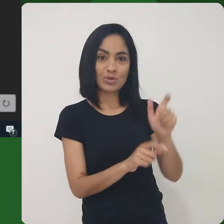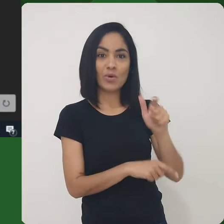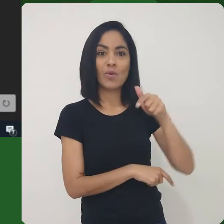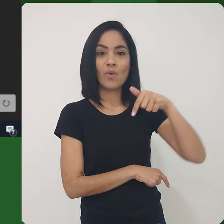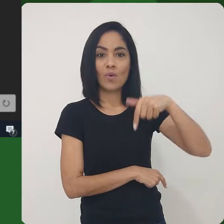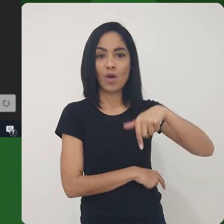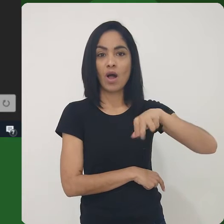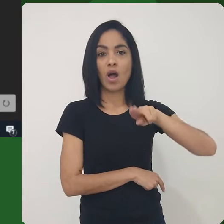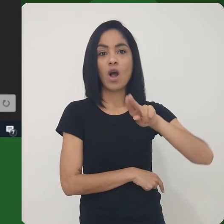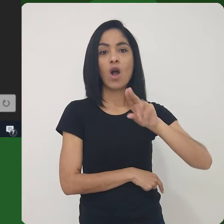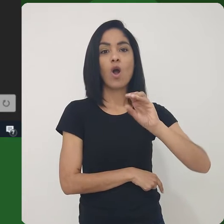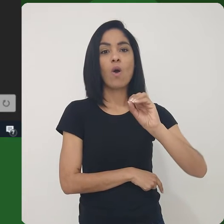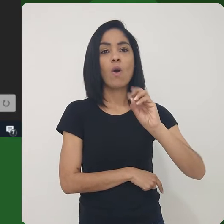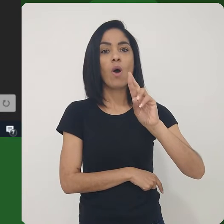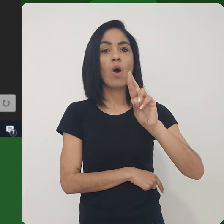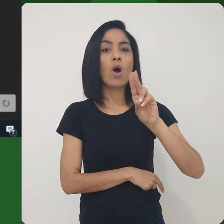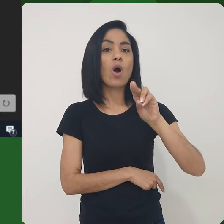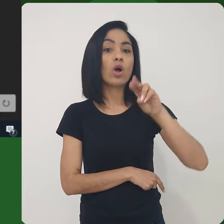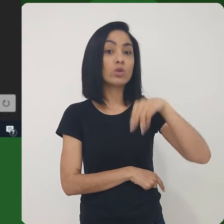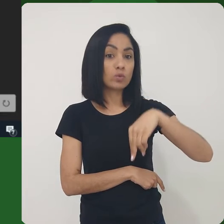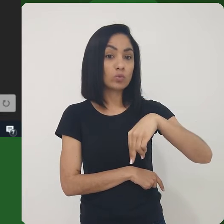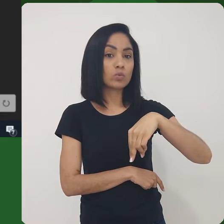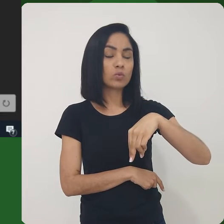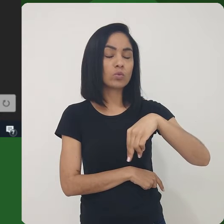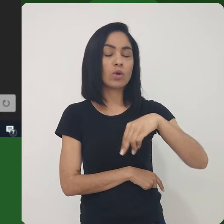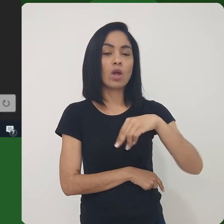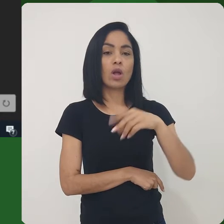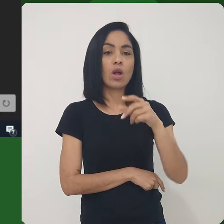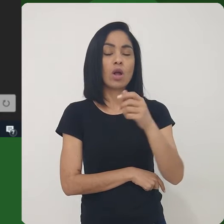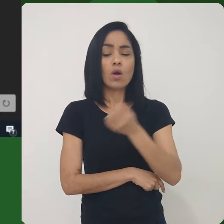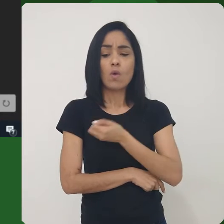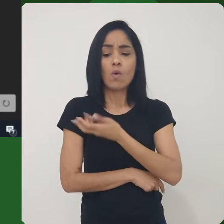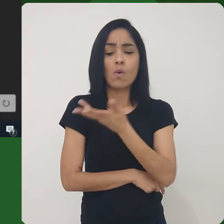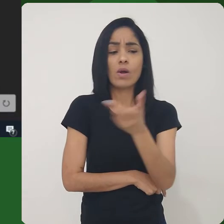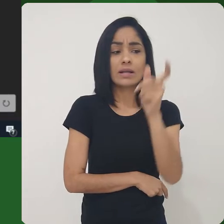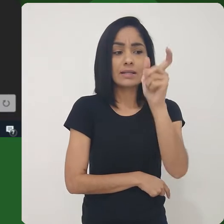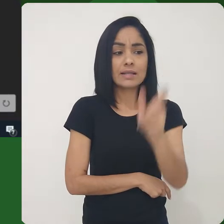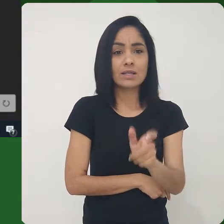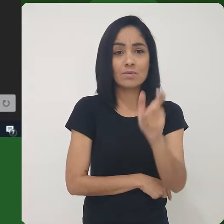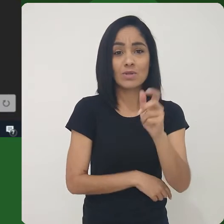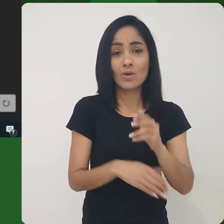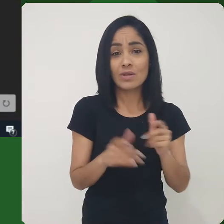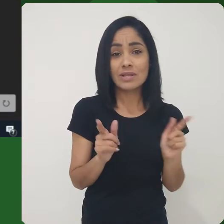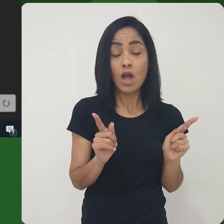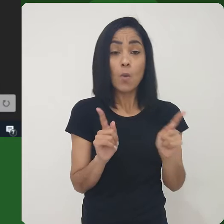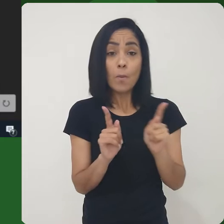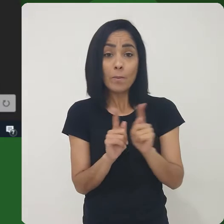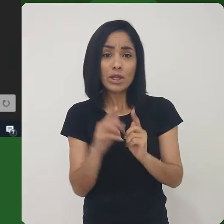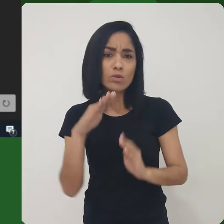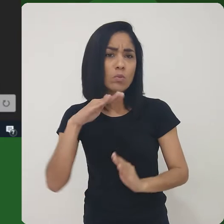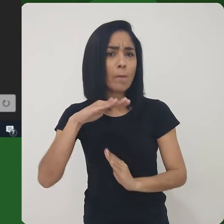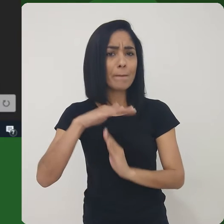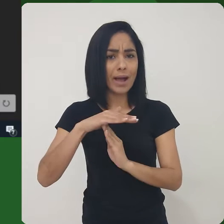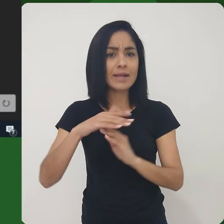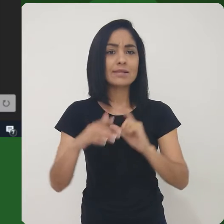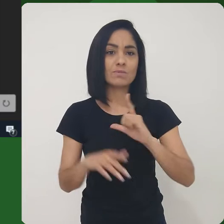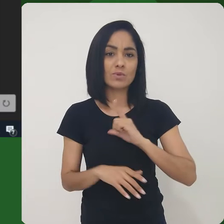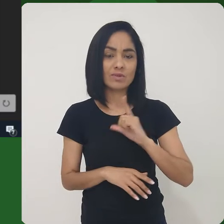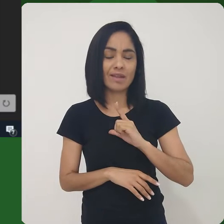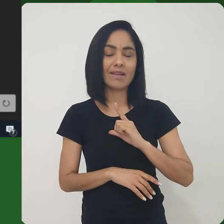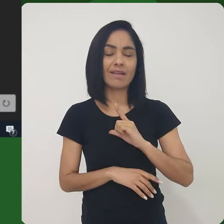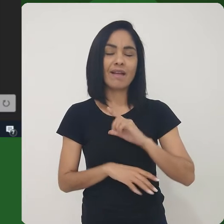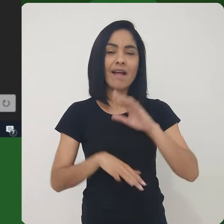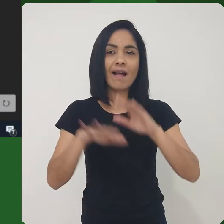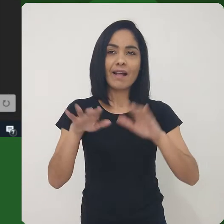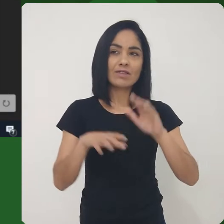Quórum significa a presença mínima de pessoas para que haja uma reunião, né? Então, a gente ouve